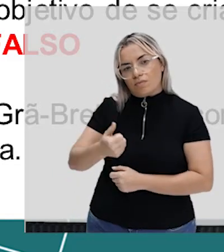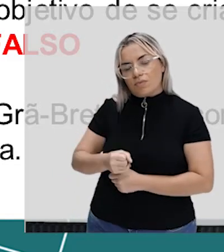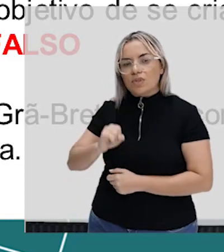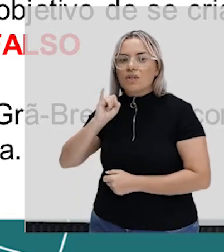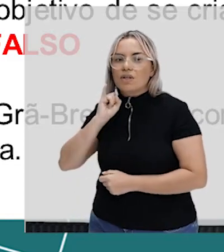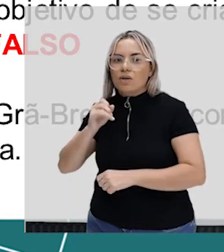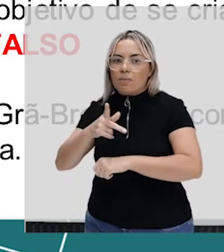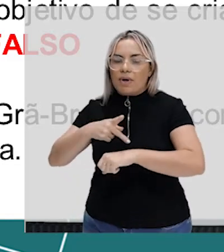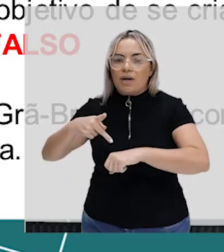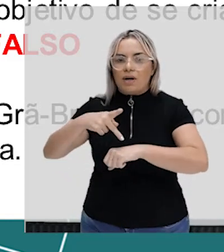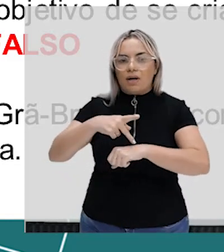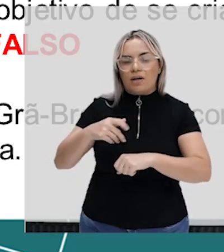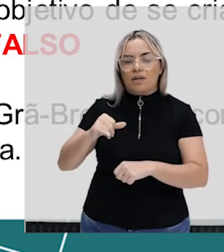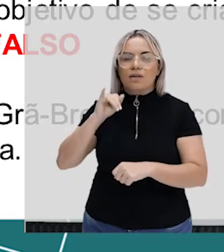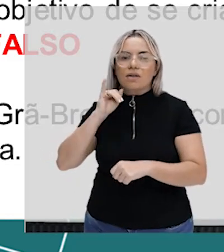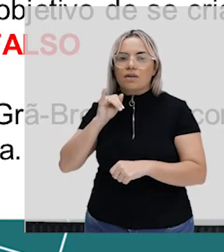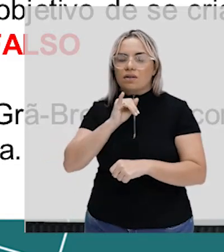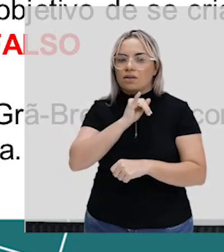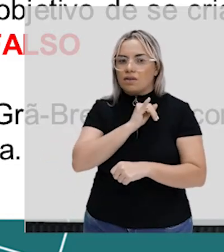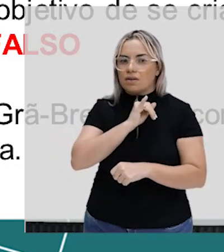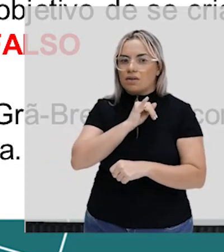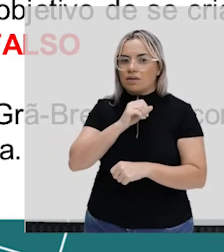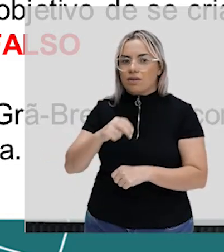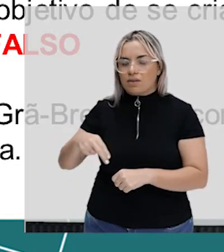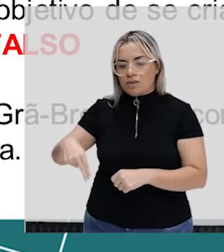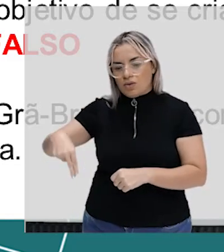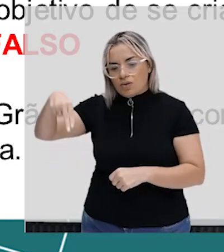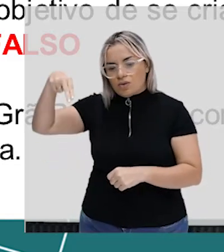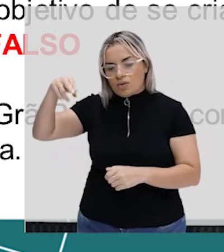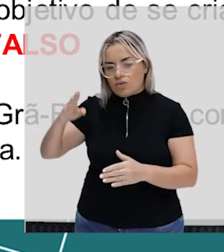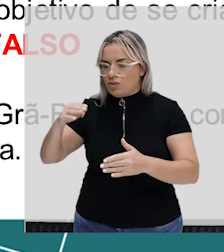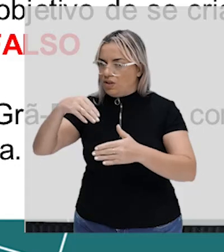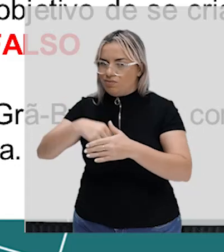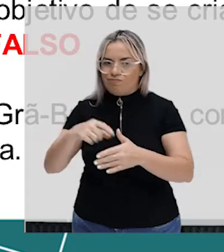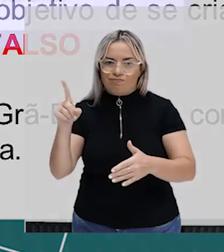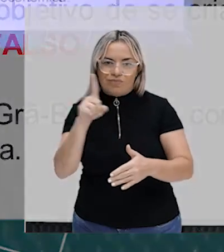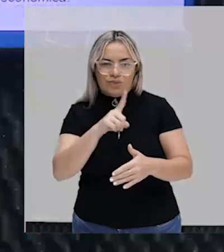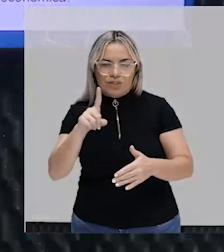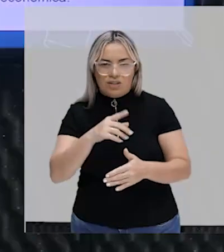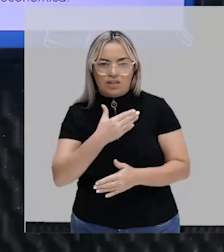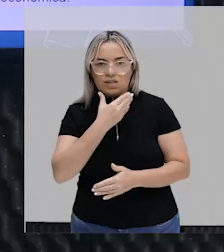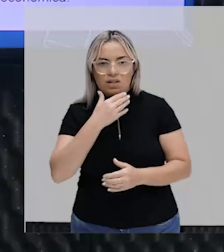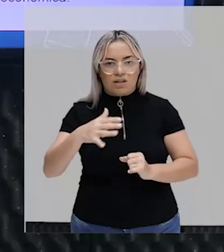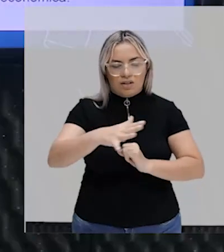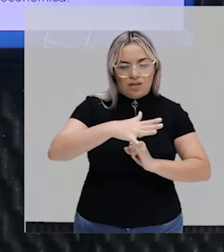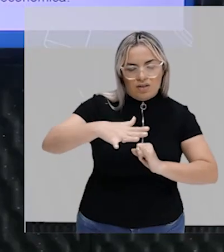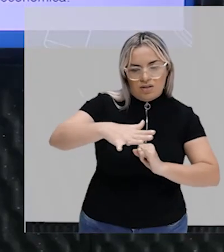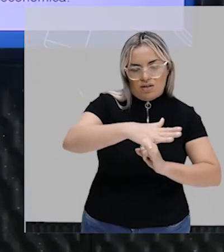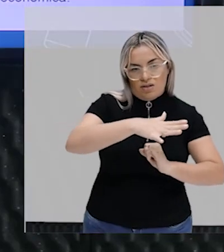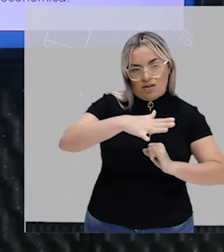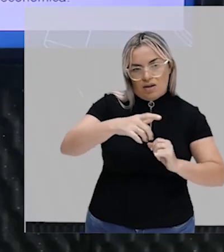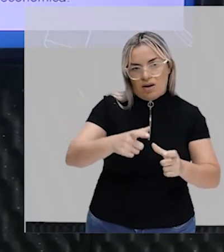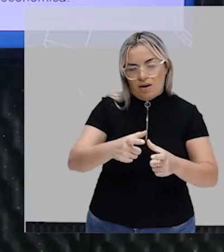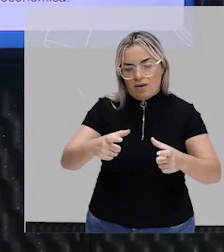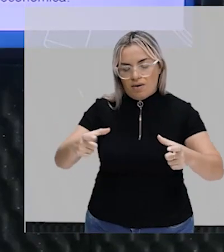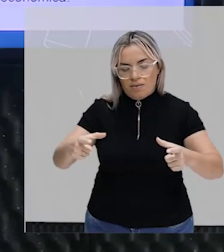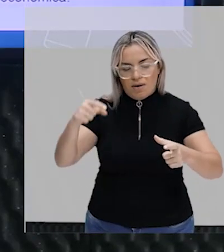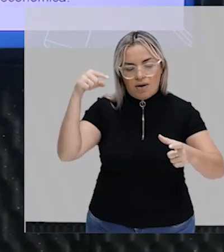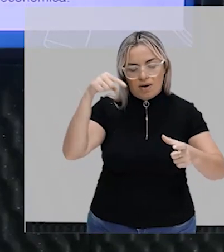não faz parte da Grã-Bretanha. A Grã-Bretanha é a ilha maior que é formada por